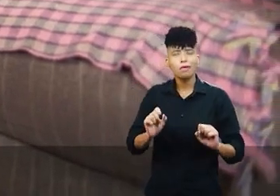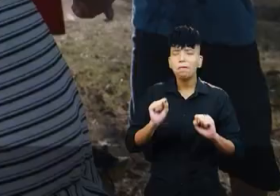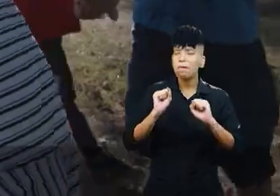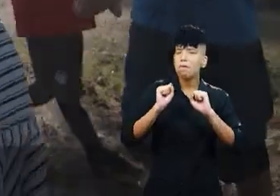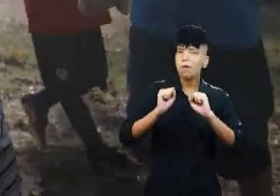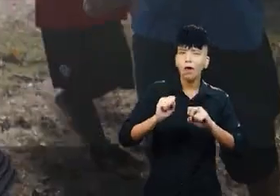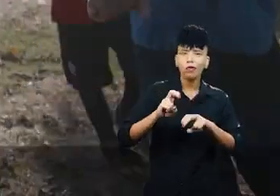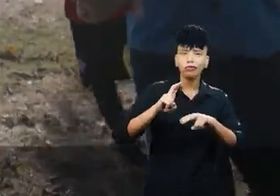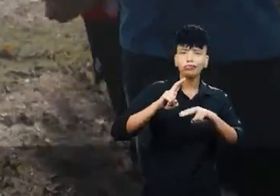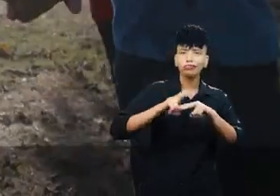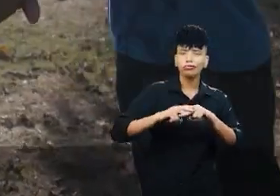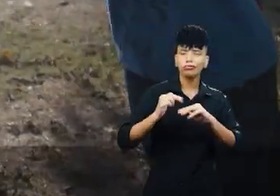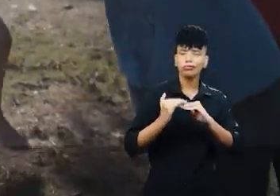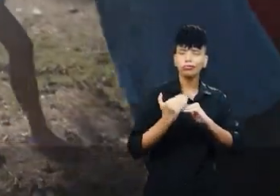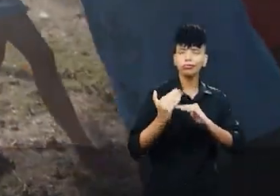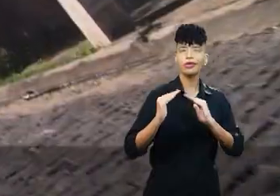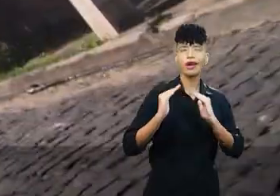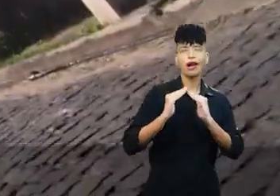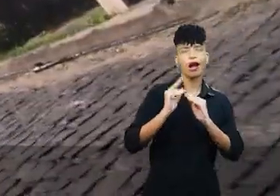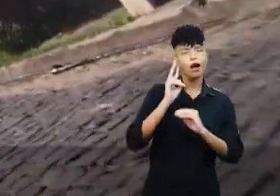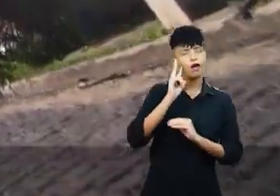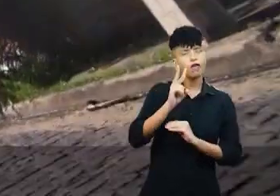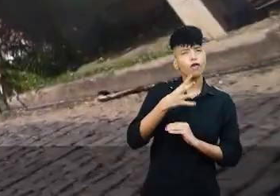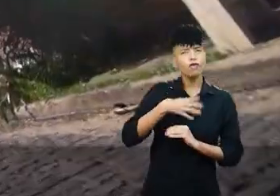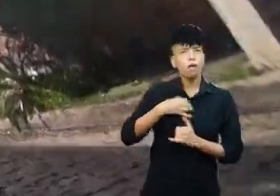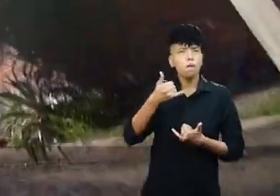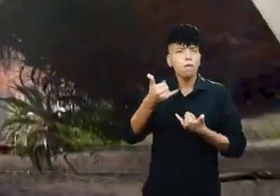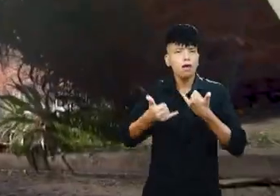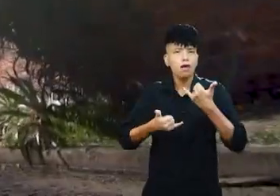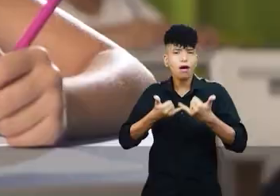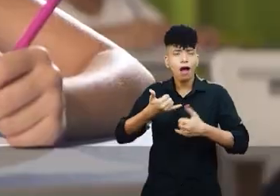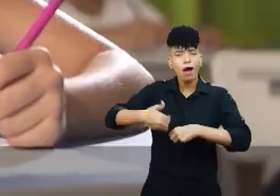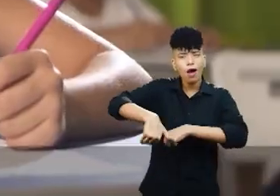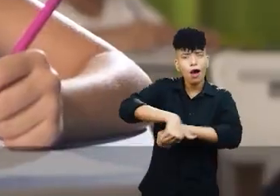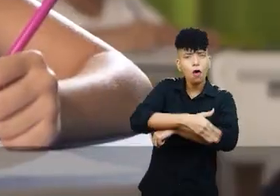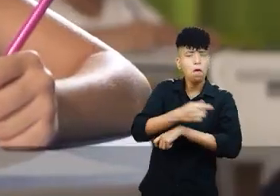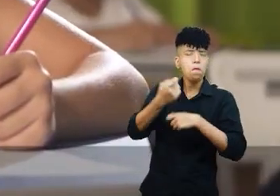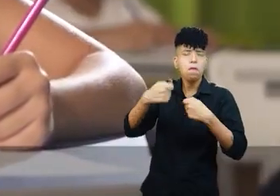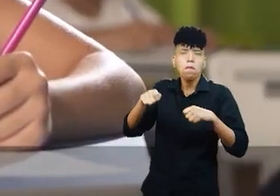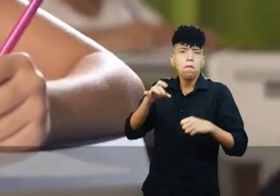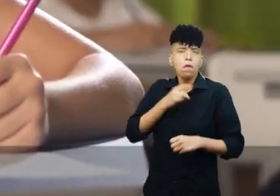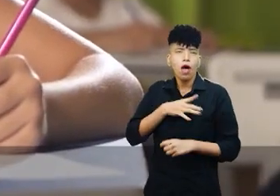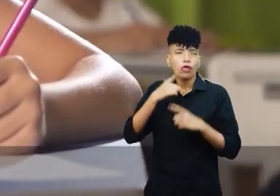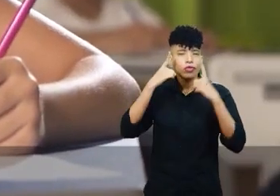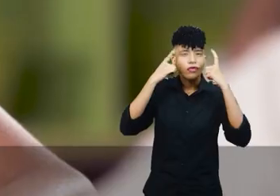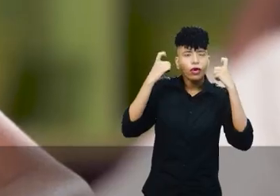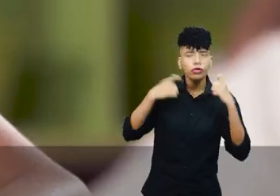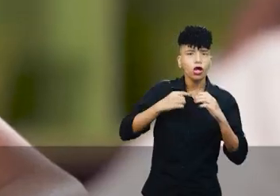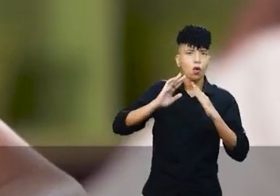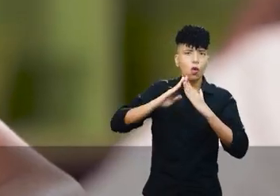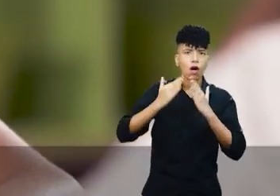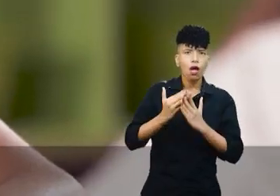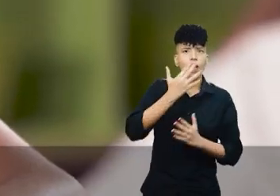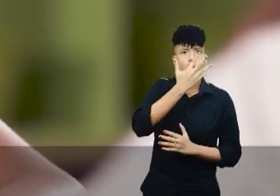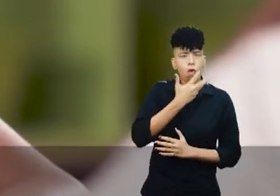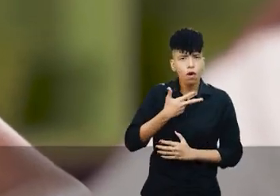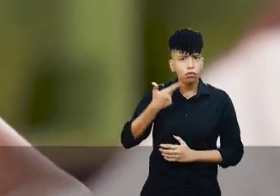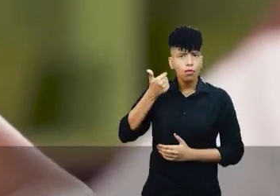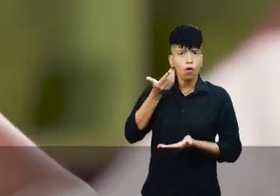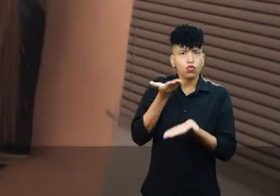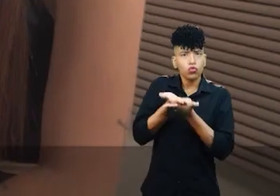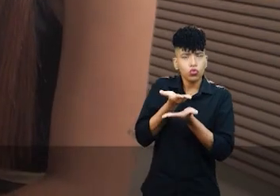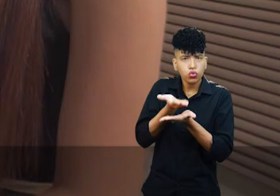calçada e ver seu filho brincar na rua sem medo da violência. Onde ele vai ter escola de qualidade para estudar e que se